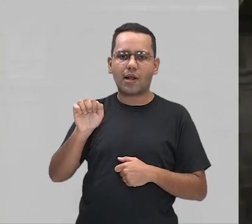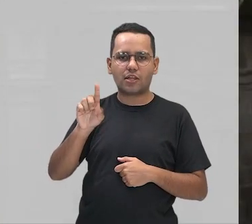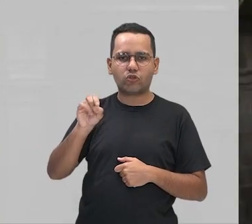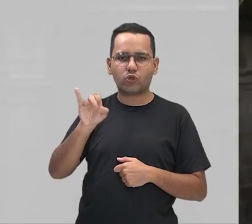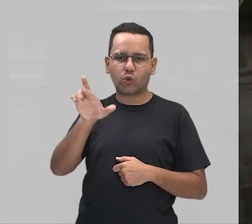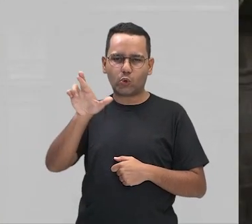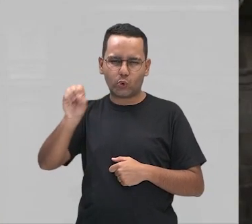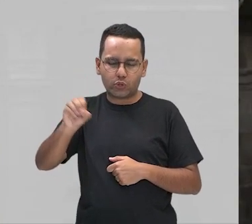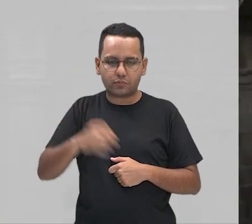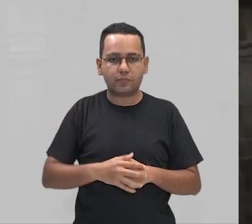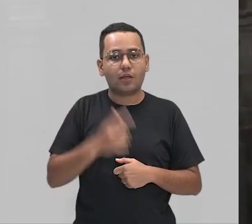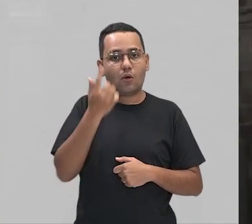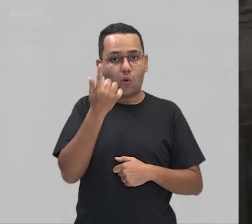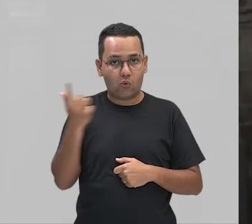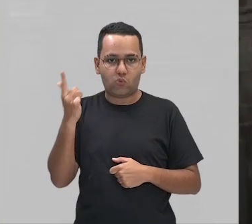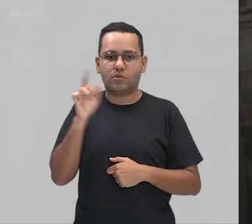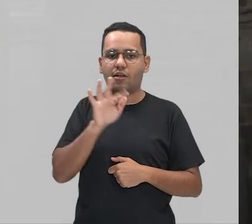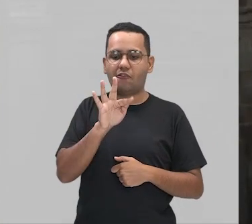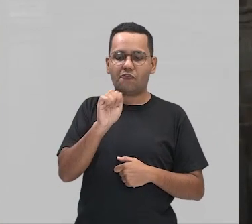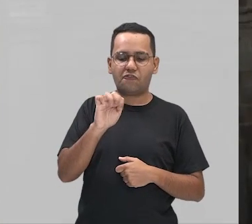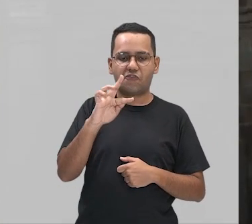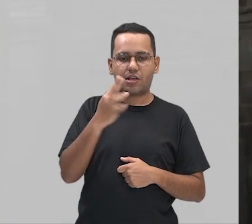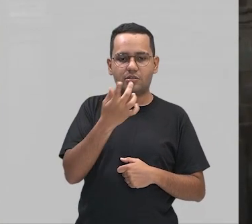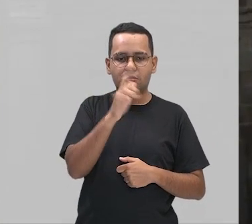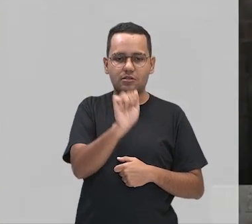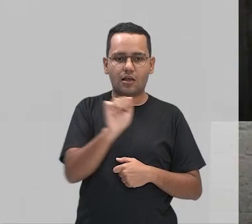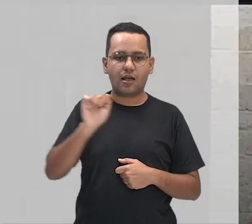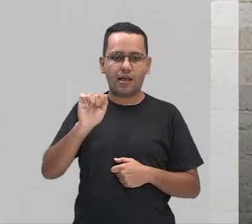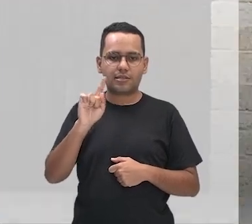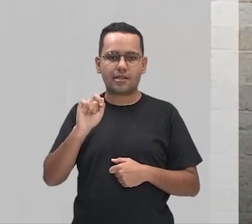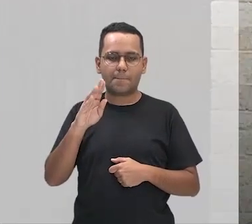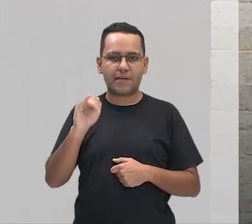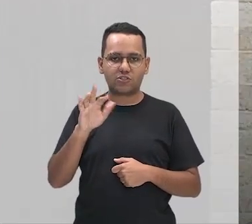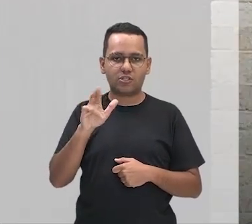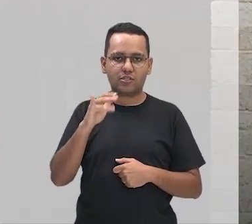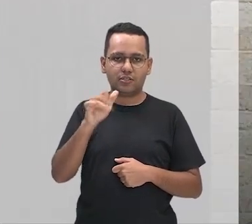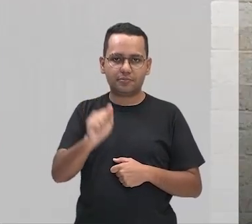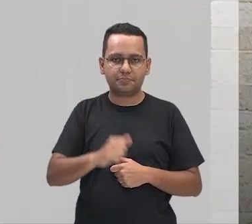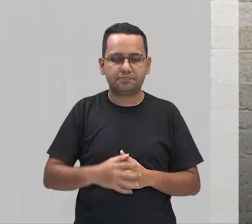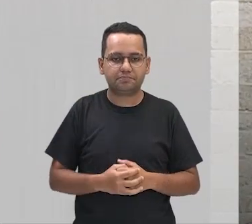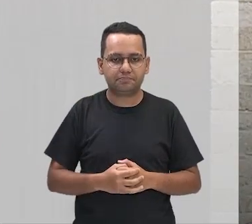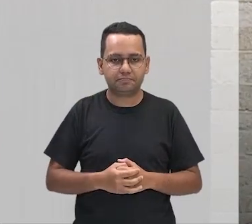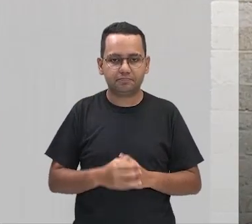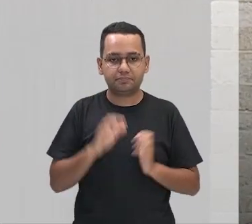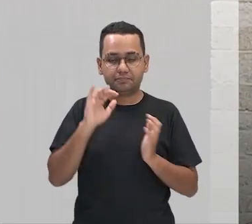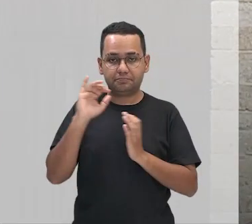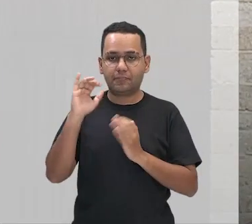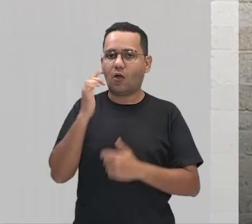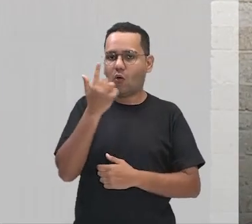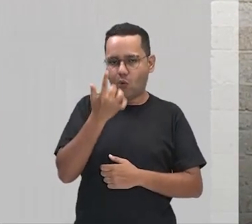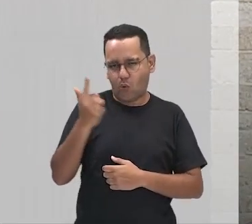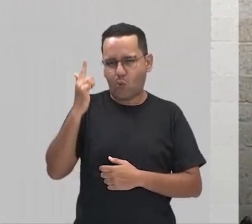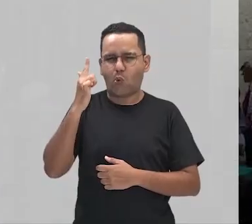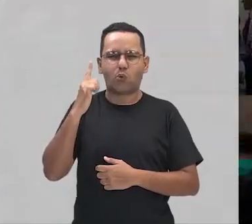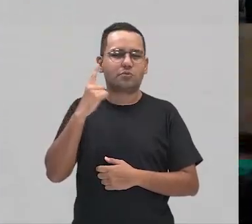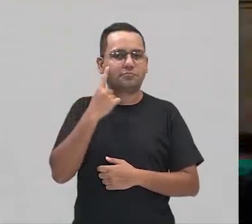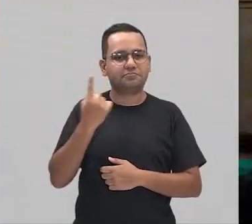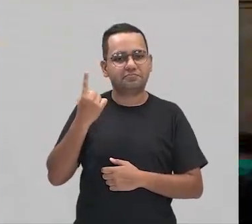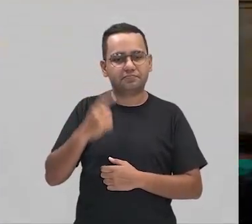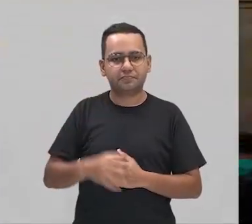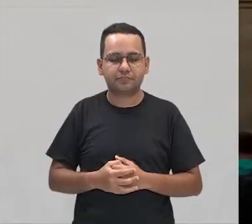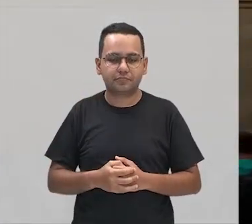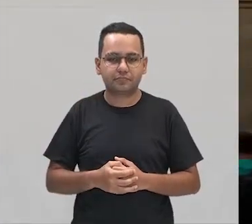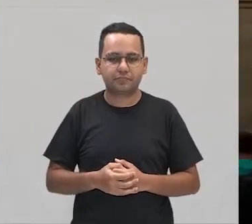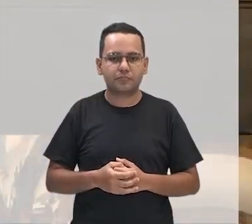outra fachada, a fachada de Azabaxeria. E assim, a intenção é que a gente